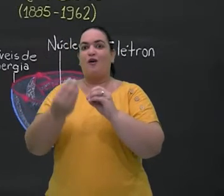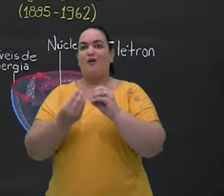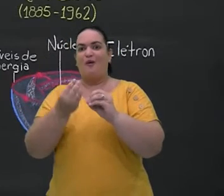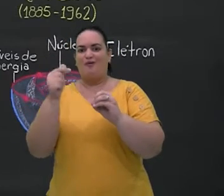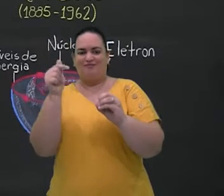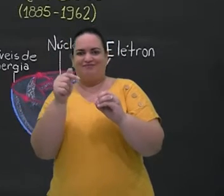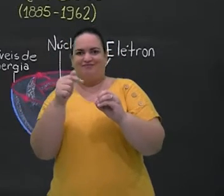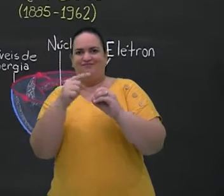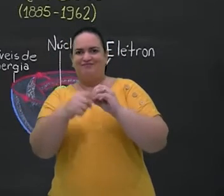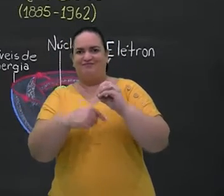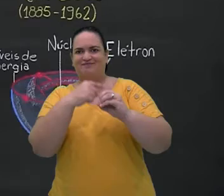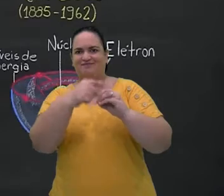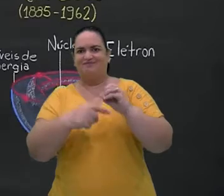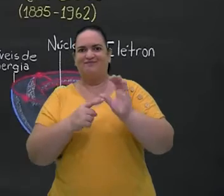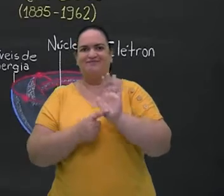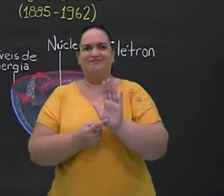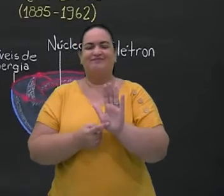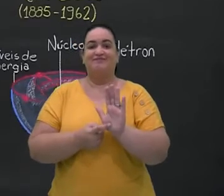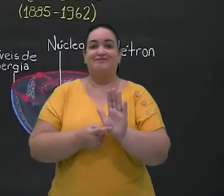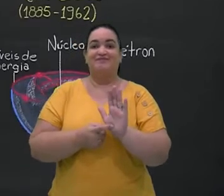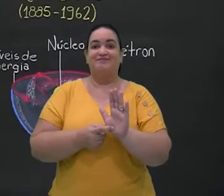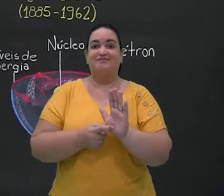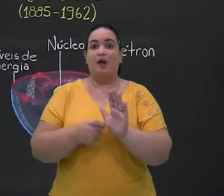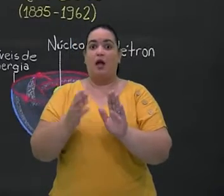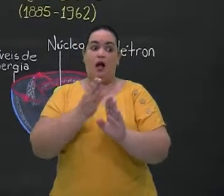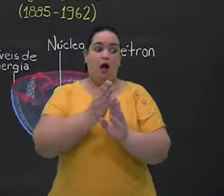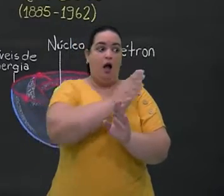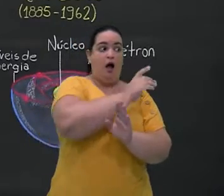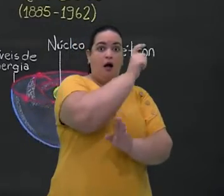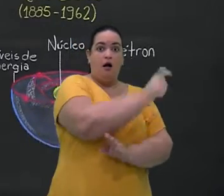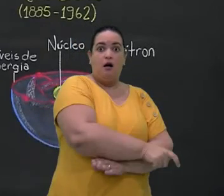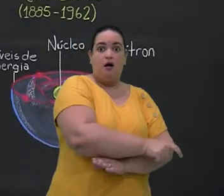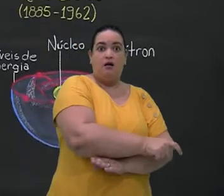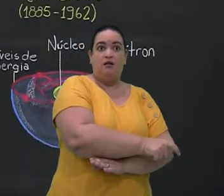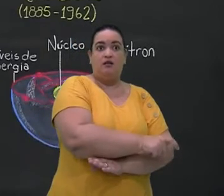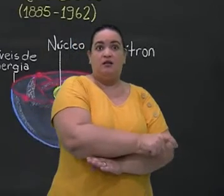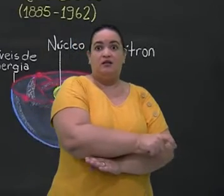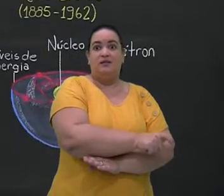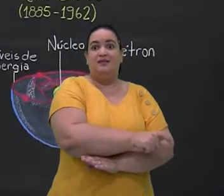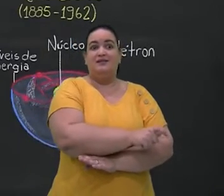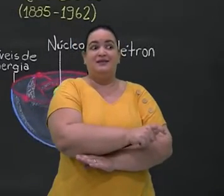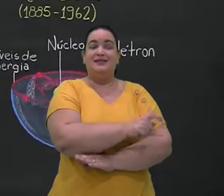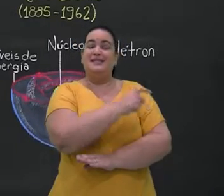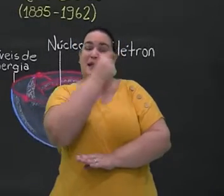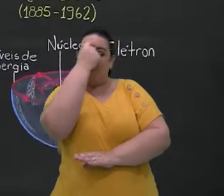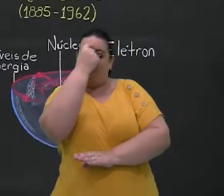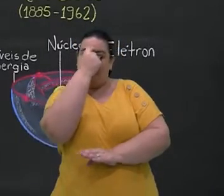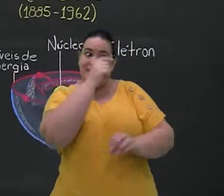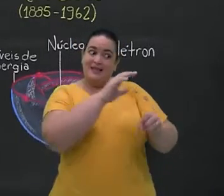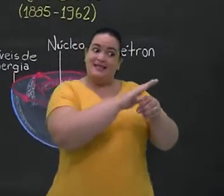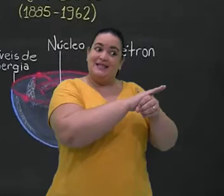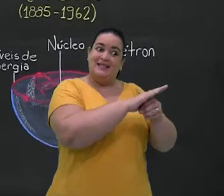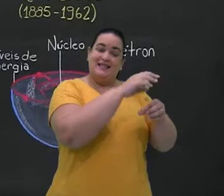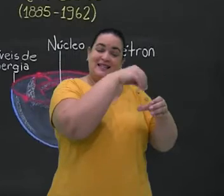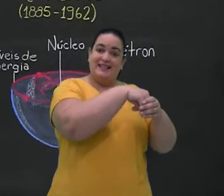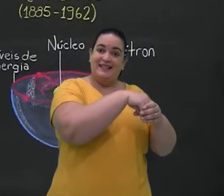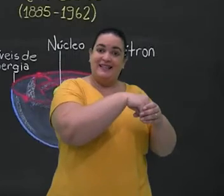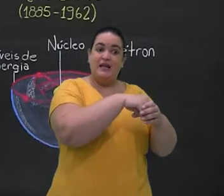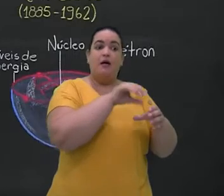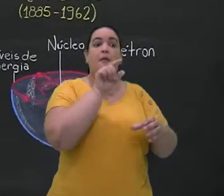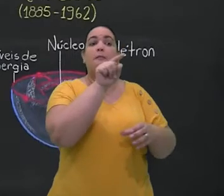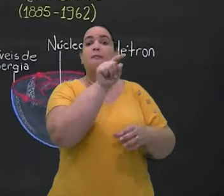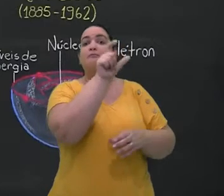representações, como a gente falou anteriormente, de Dalton, e o que eu estou falando agora de Thomson, é o que eles acreditavam naquele